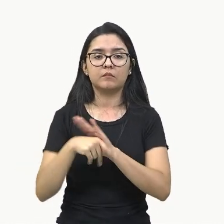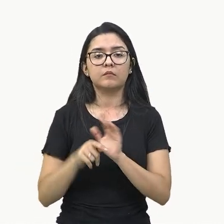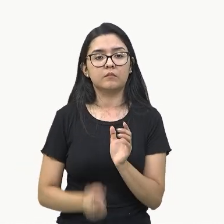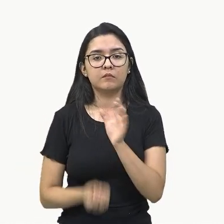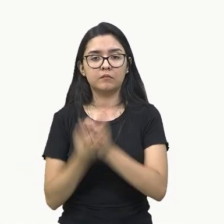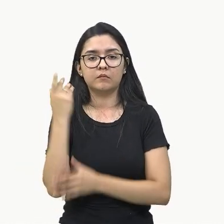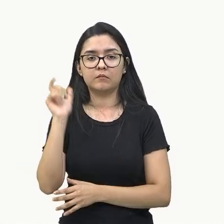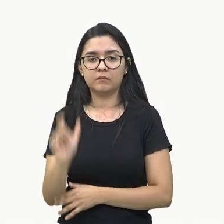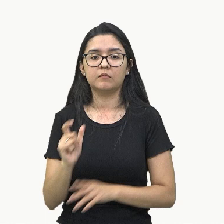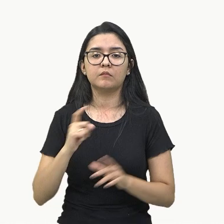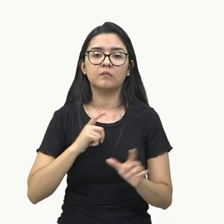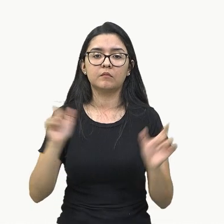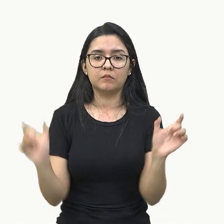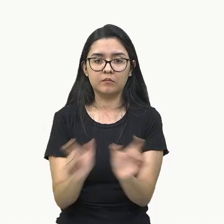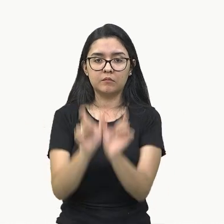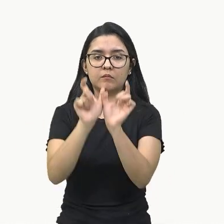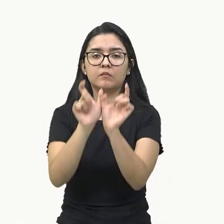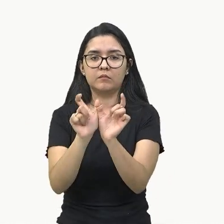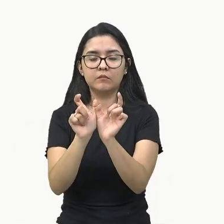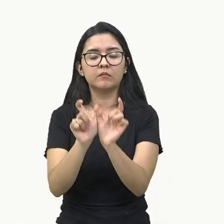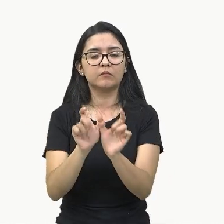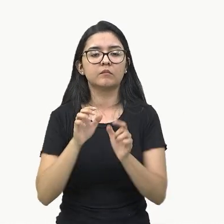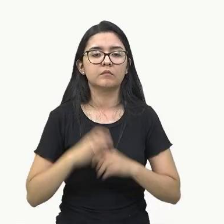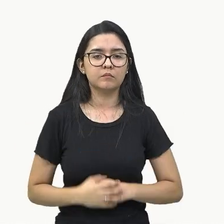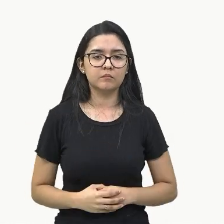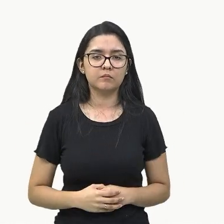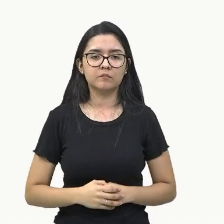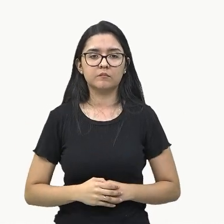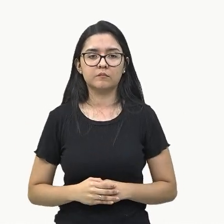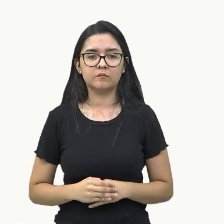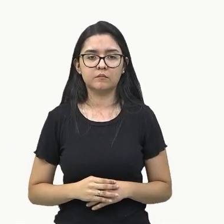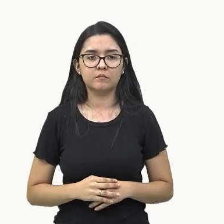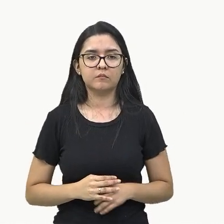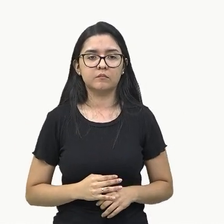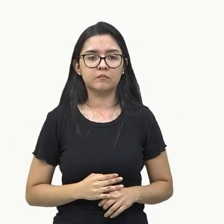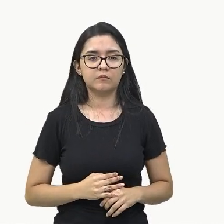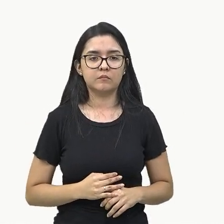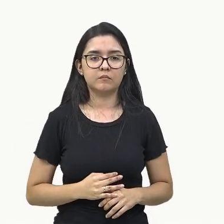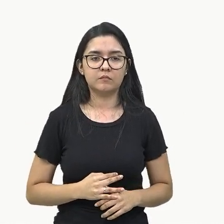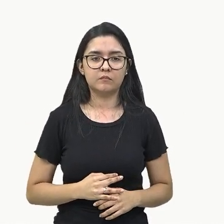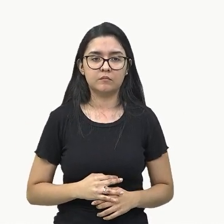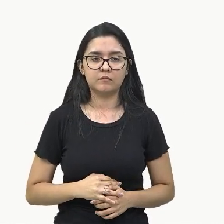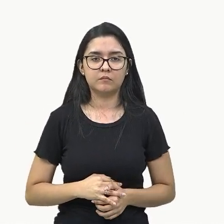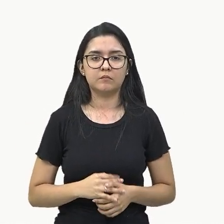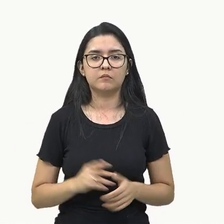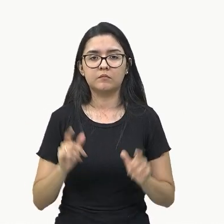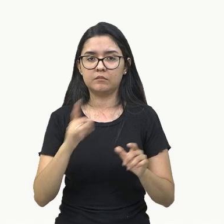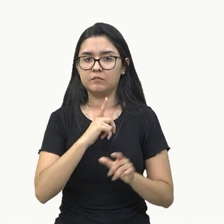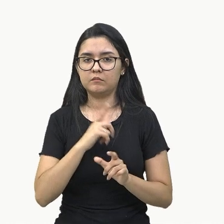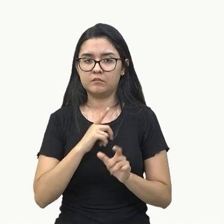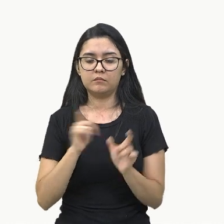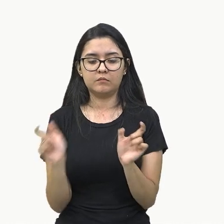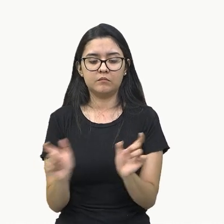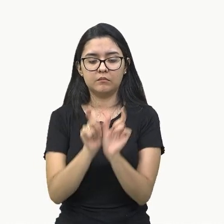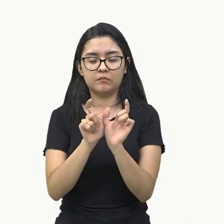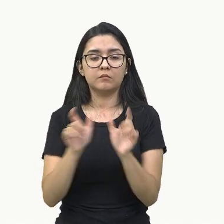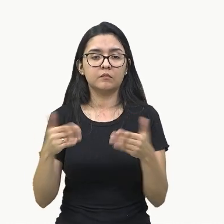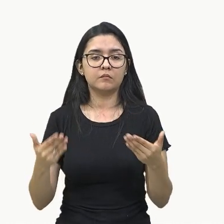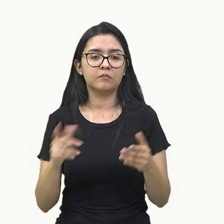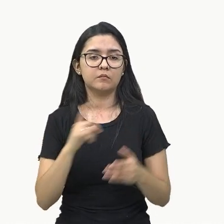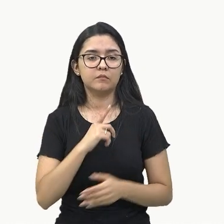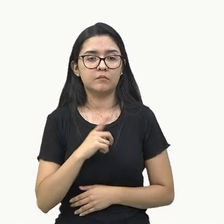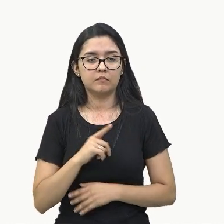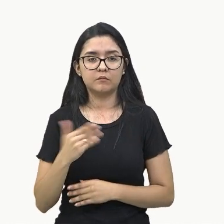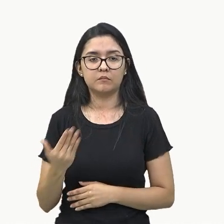por composição, sendo o primeiro dele, composição por justaposição. Aqui em composição, eu